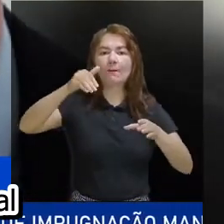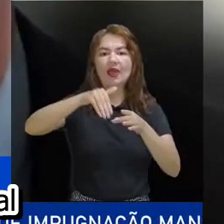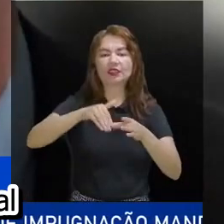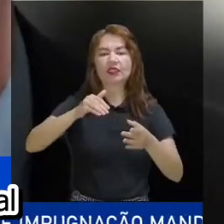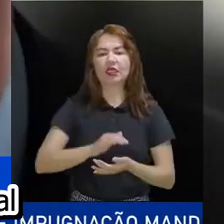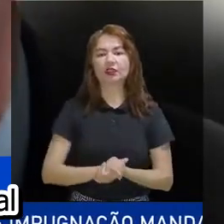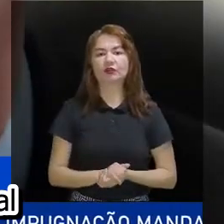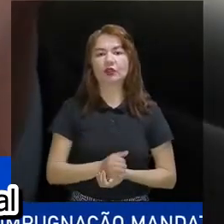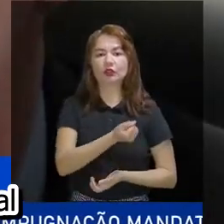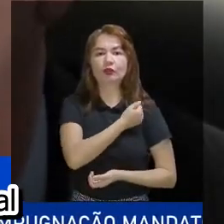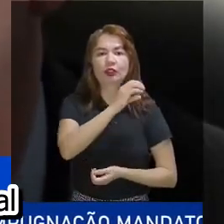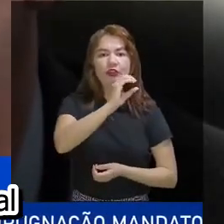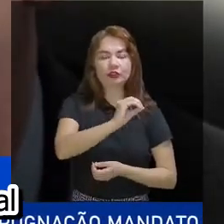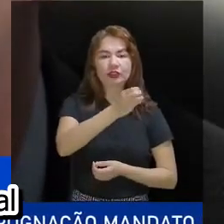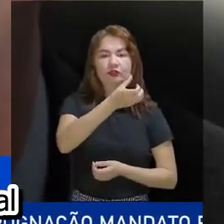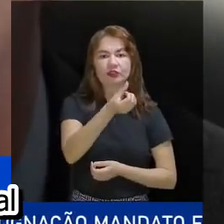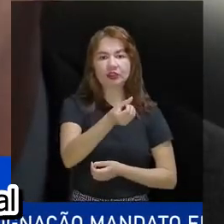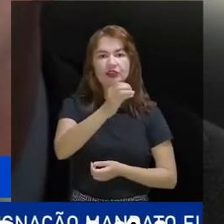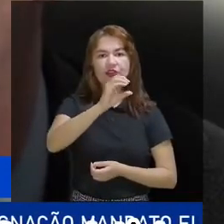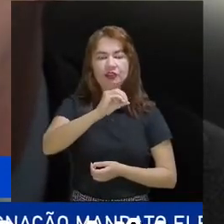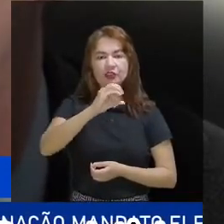número